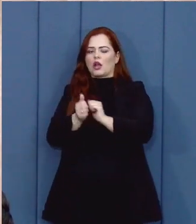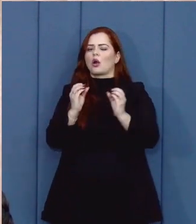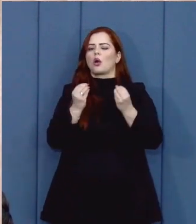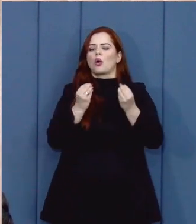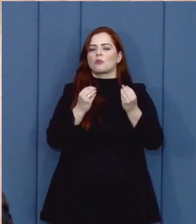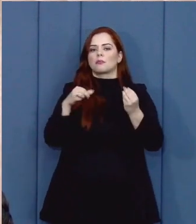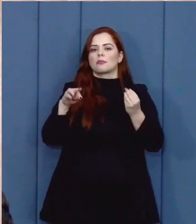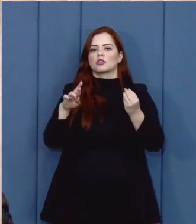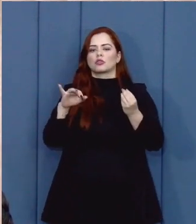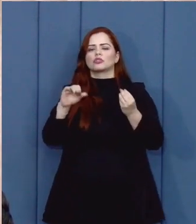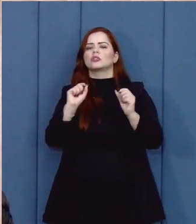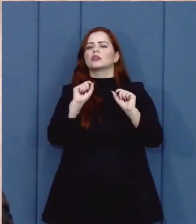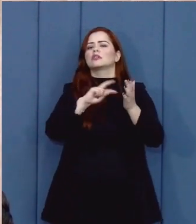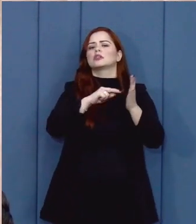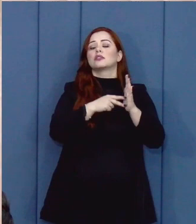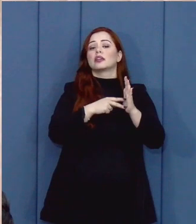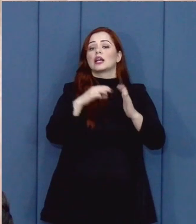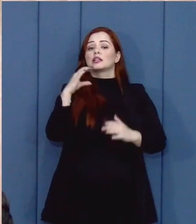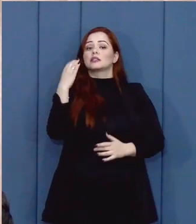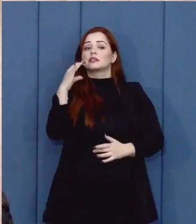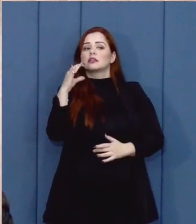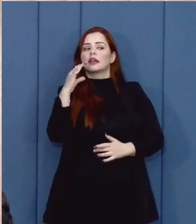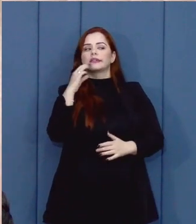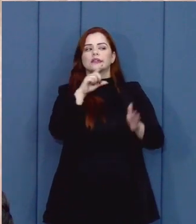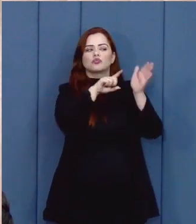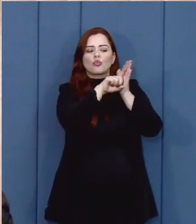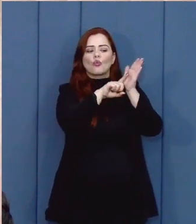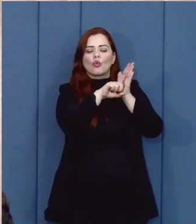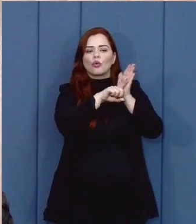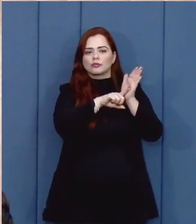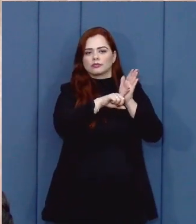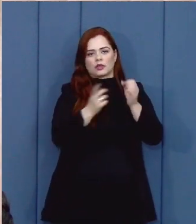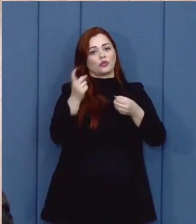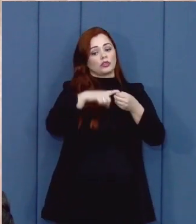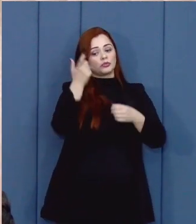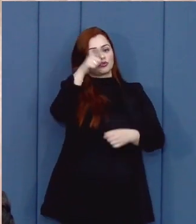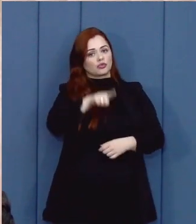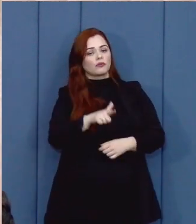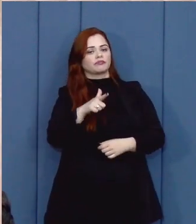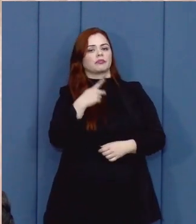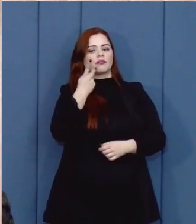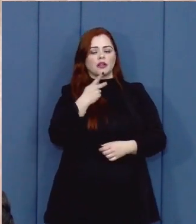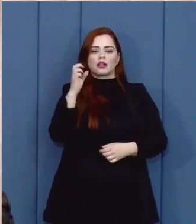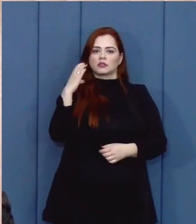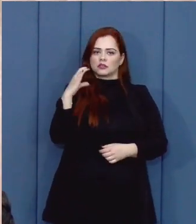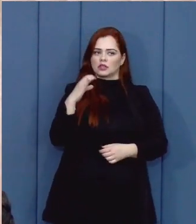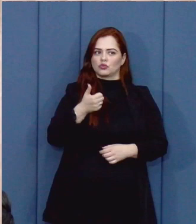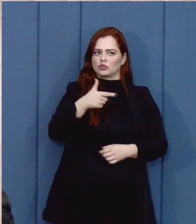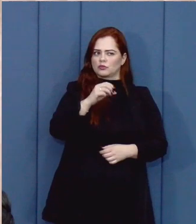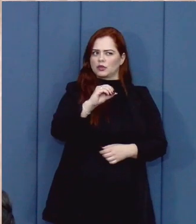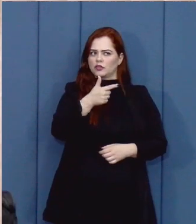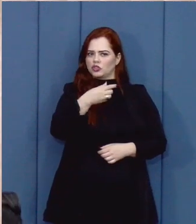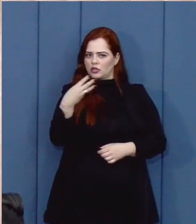metrologia, que é a ciência das medições. Novamente, voltando a falar em ciência, né? Em